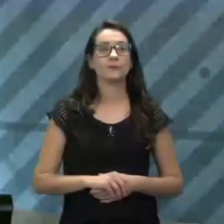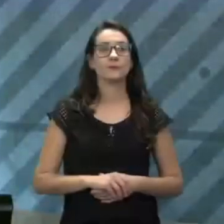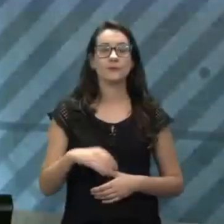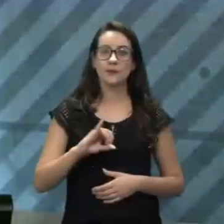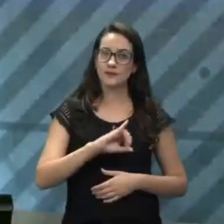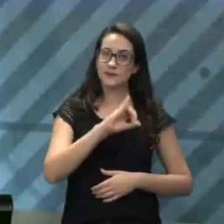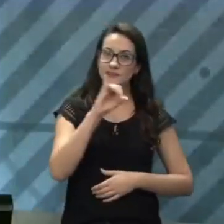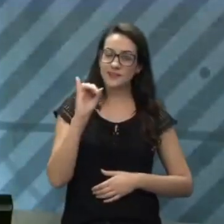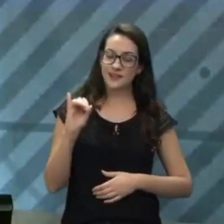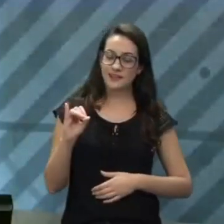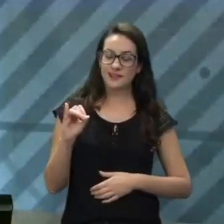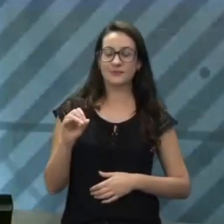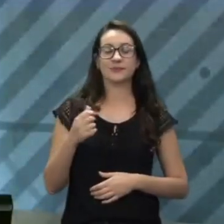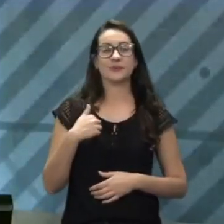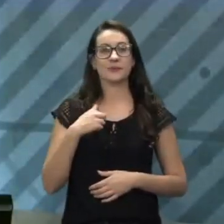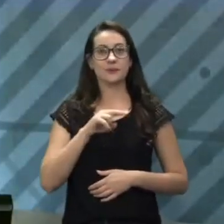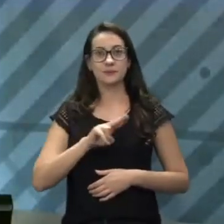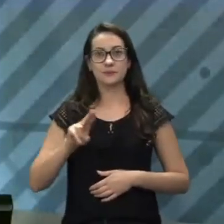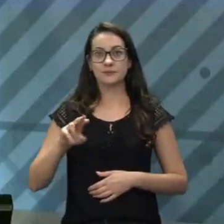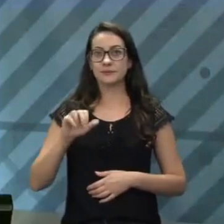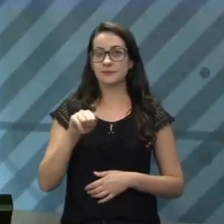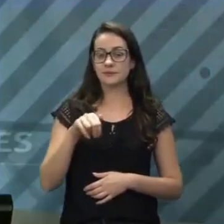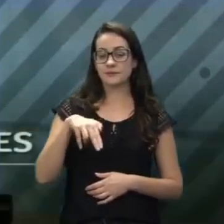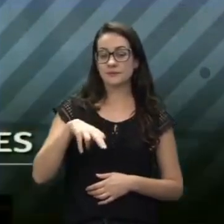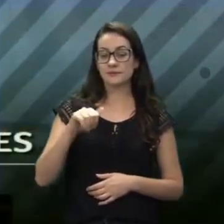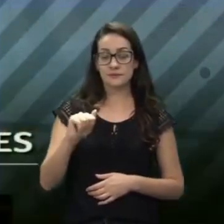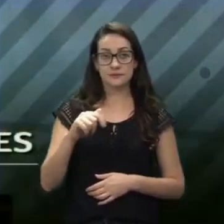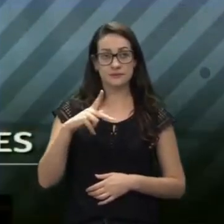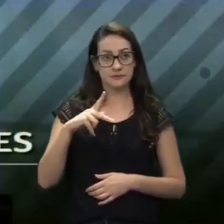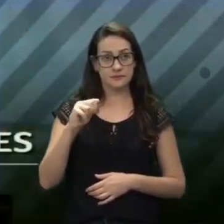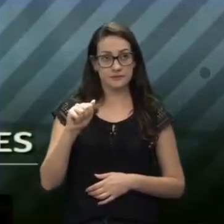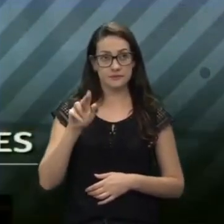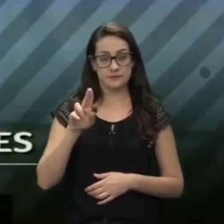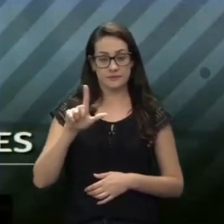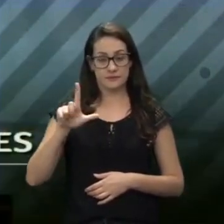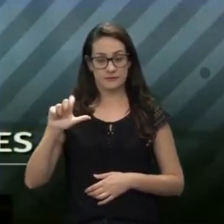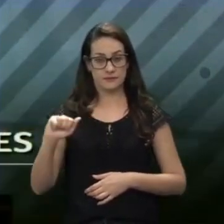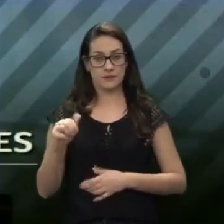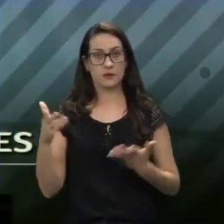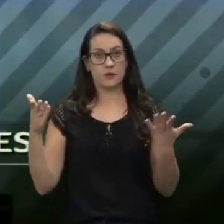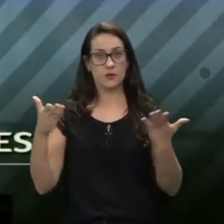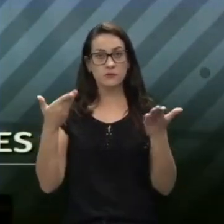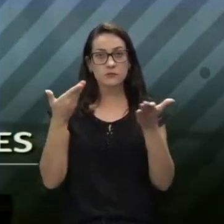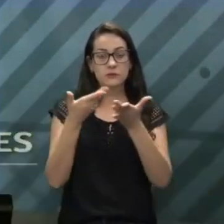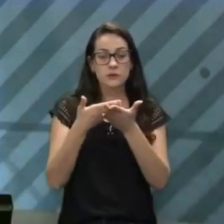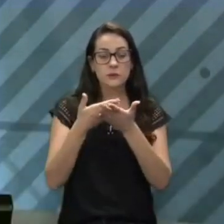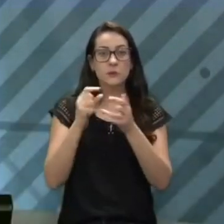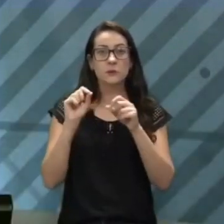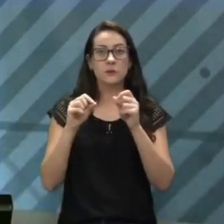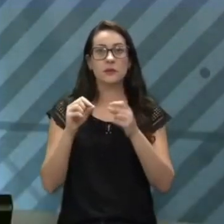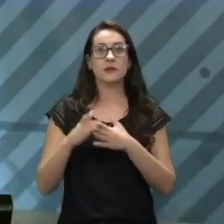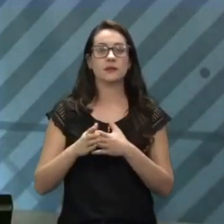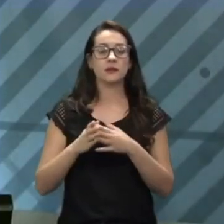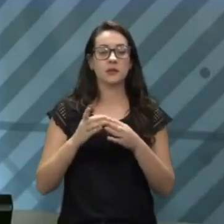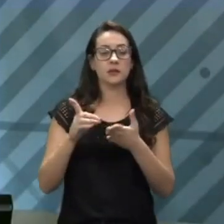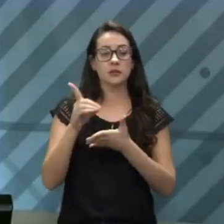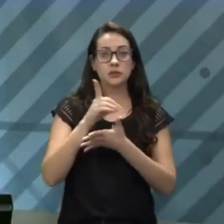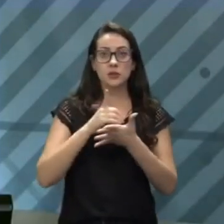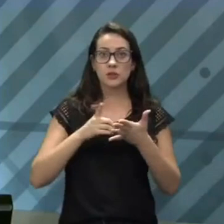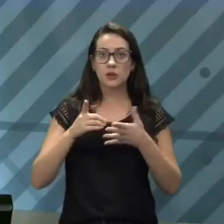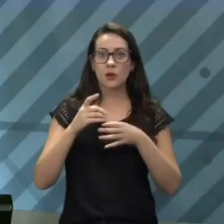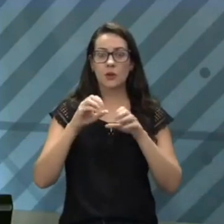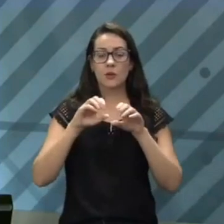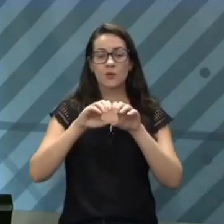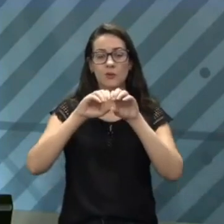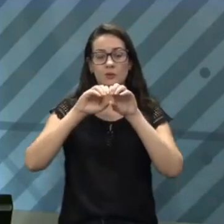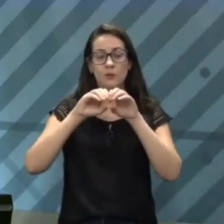Olá, aluno! Meu nome é Ana Paula Veduato Torres. Nós vamos estudar o dimensionamento das estruturas de concreto armado. Hoje, nesta